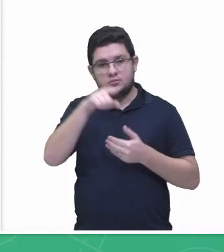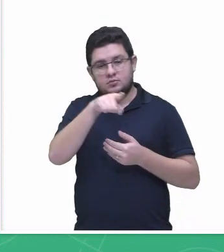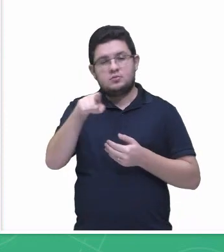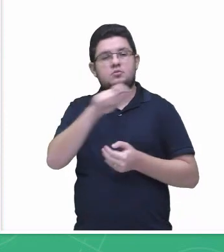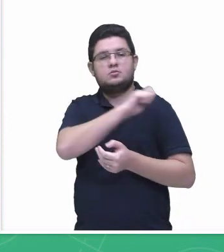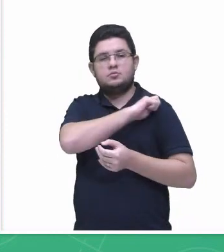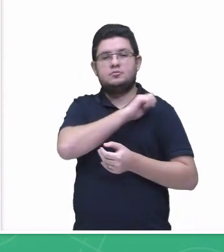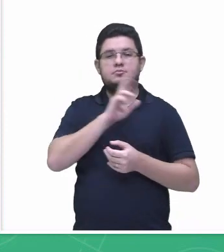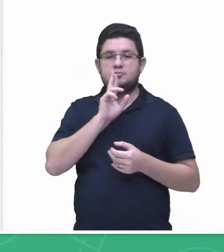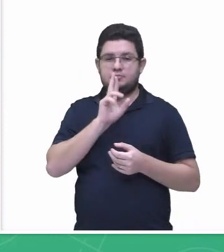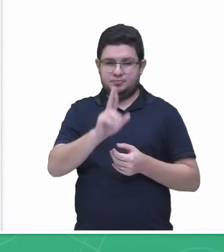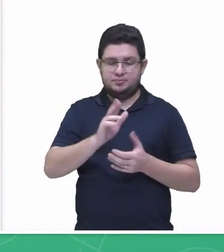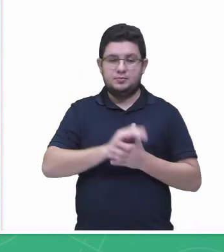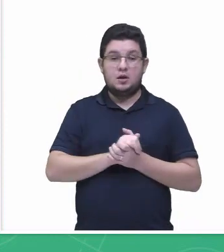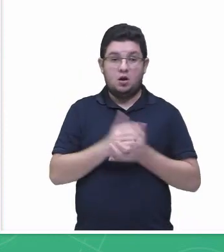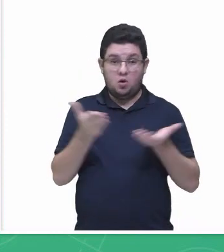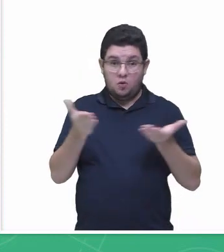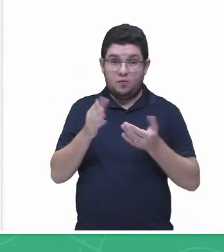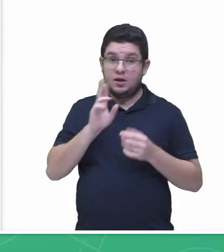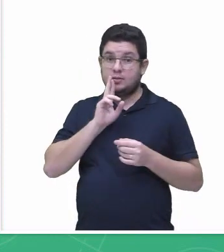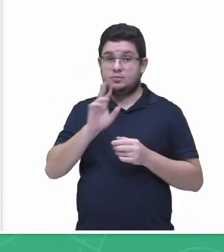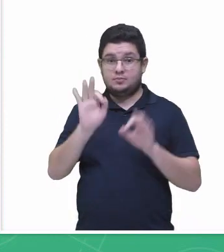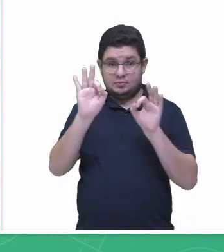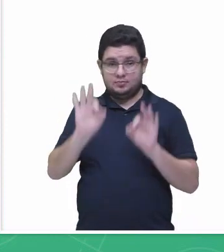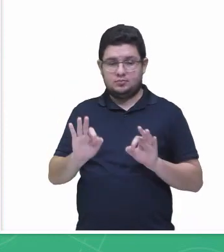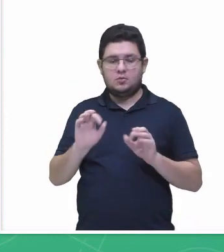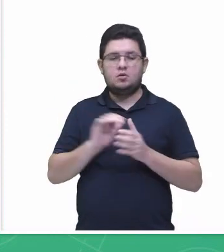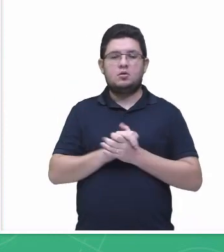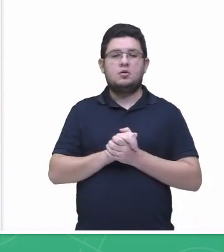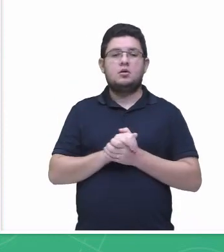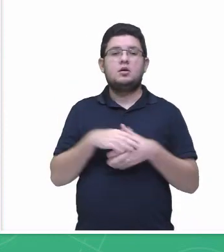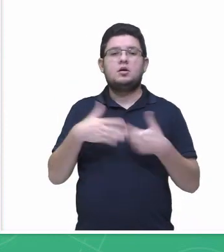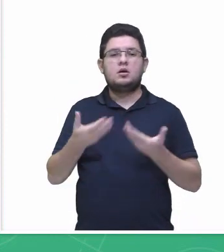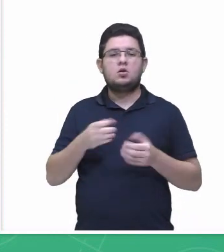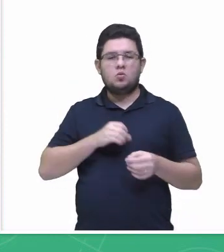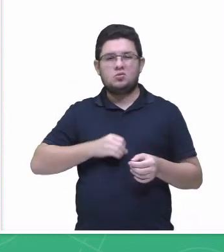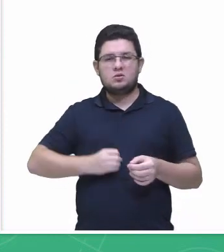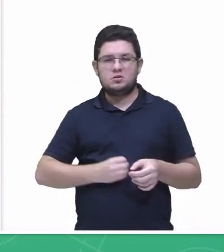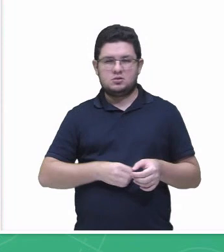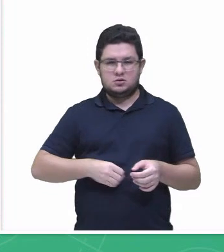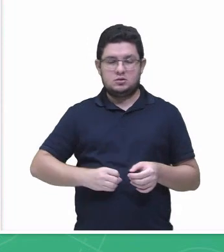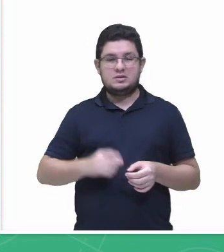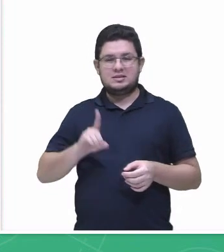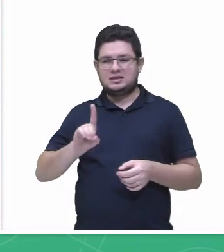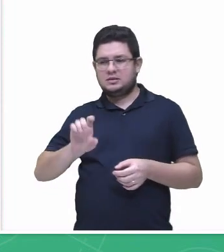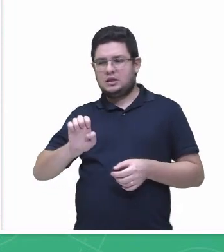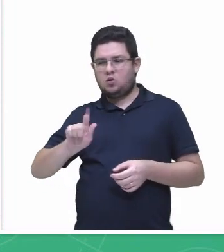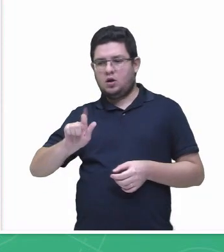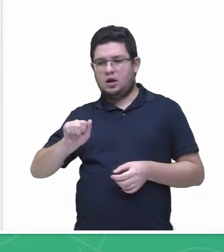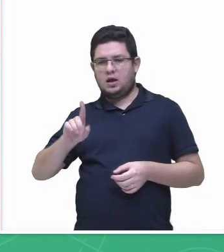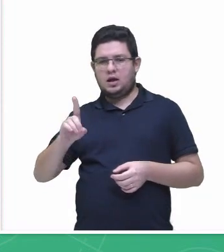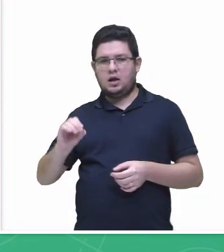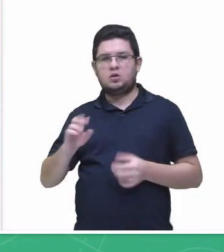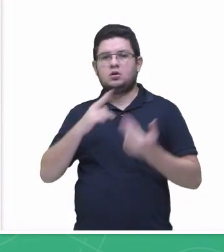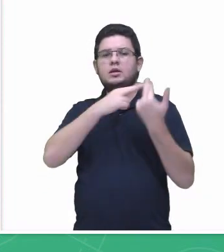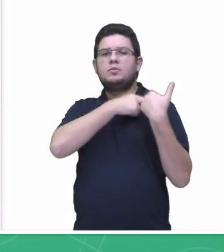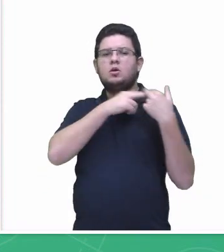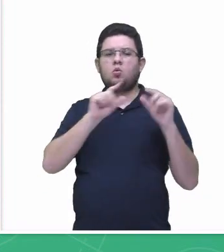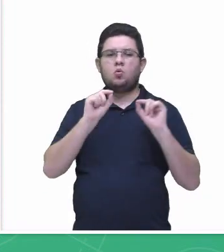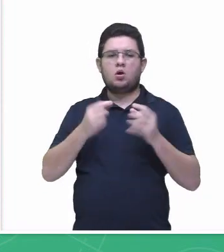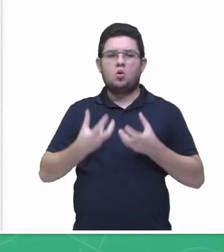a gente agradece a participação de vocês, vamos para a nossa resposta. Olha só, a função do intestino delgado é